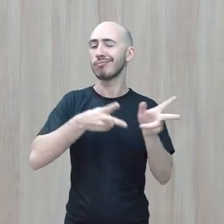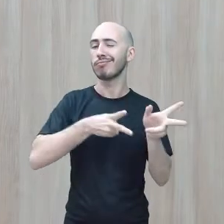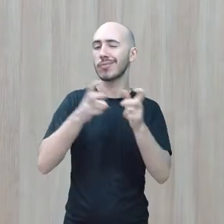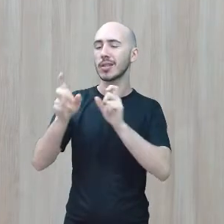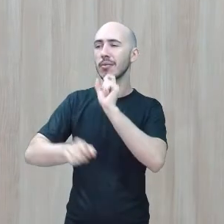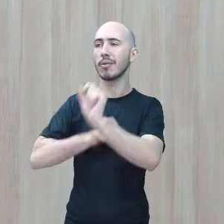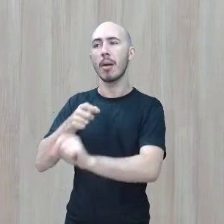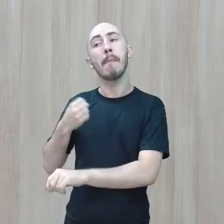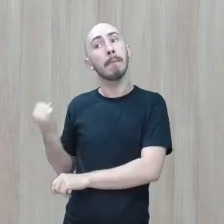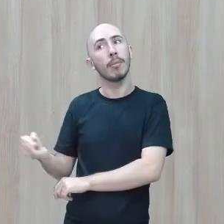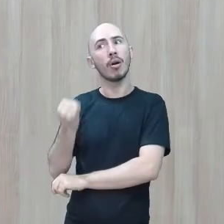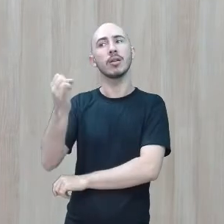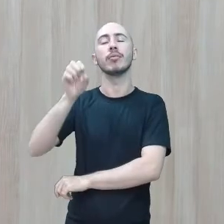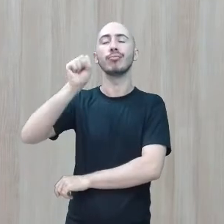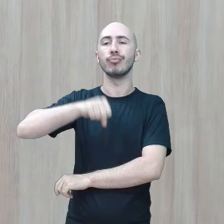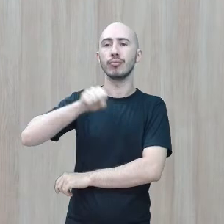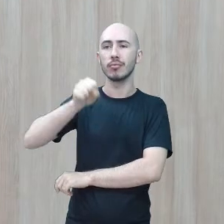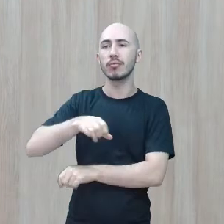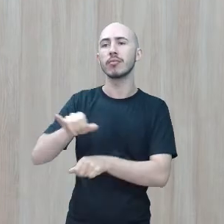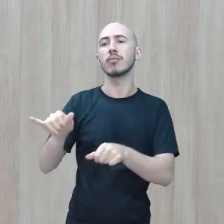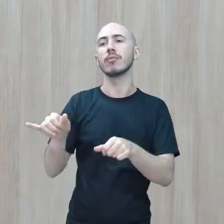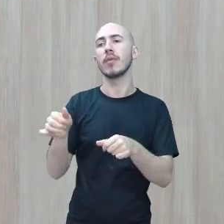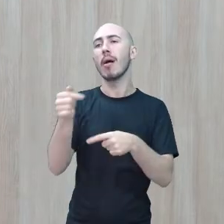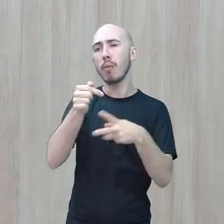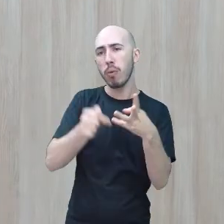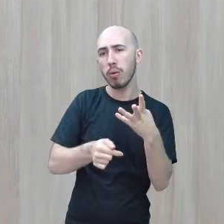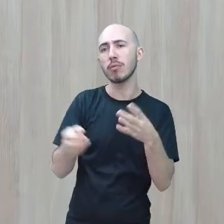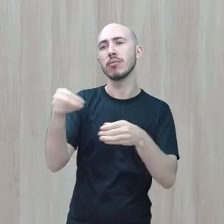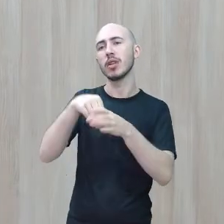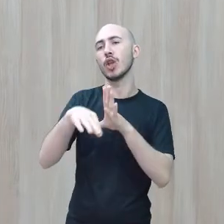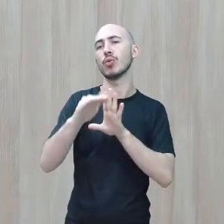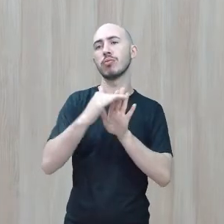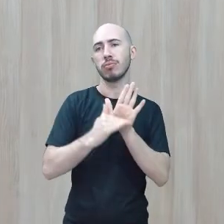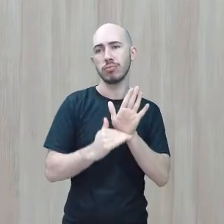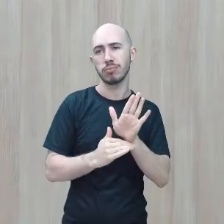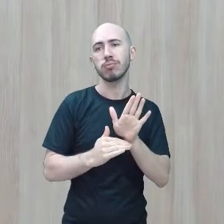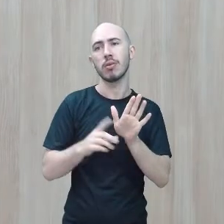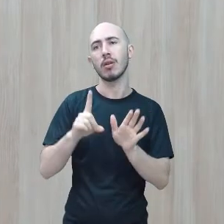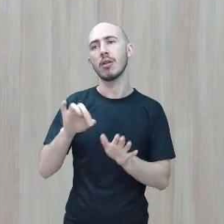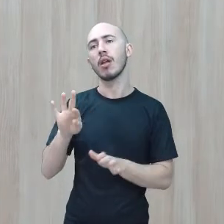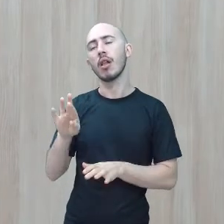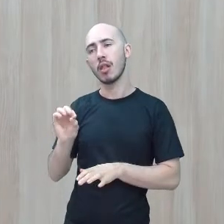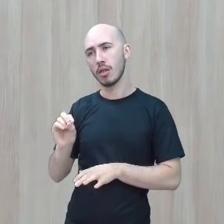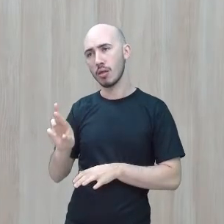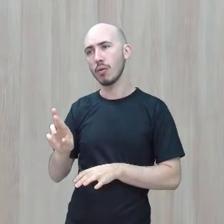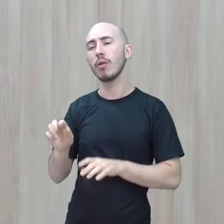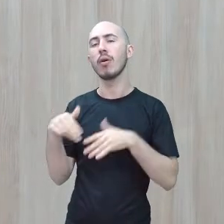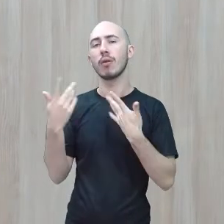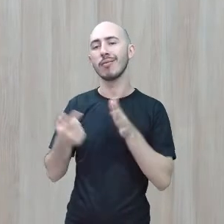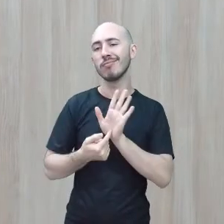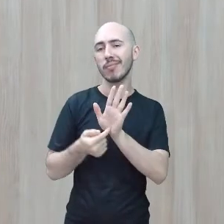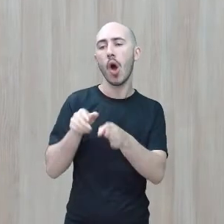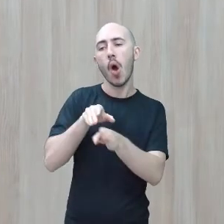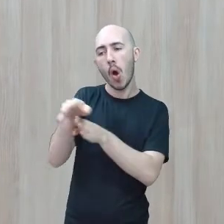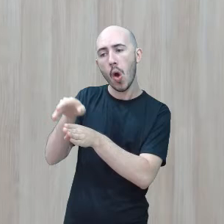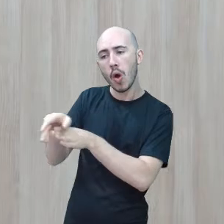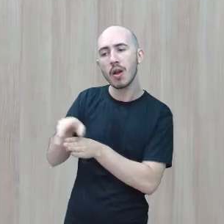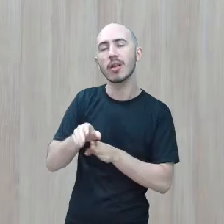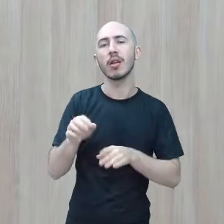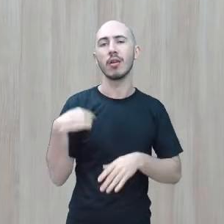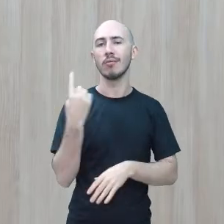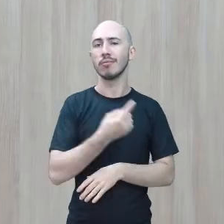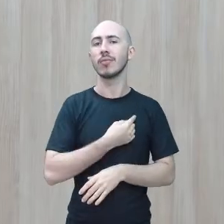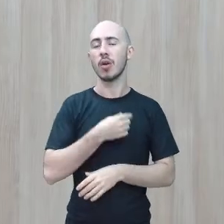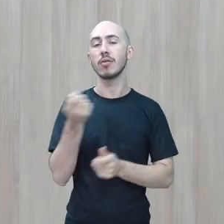tão importante, né, essa ferramenta do plano diretor. É o que vai dar realmente essa abertura para que a